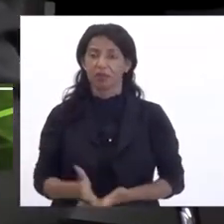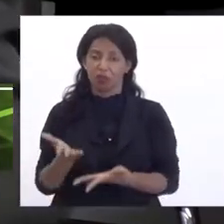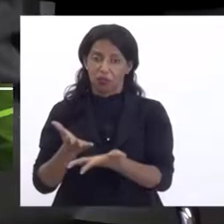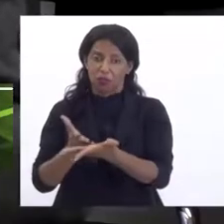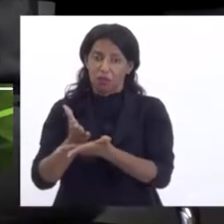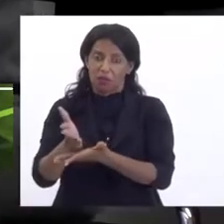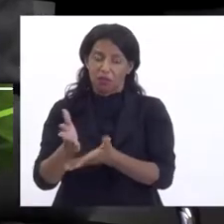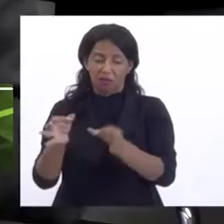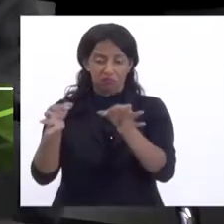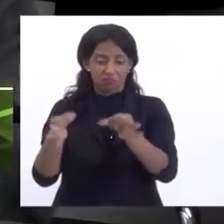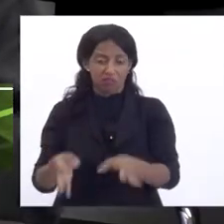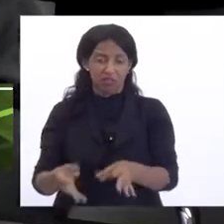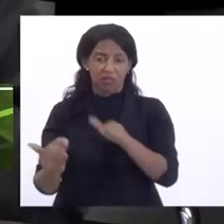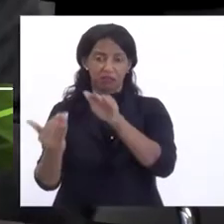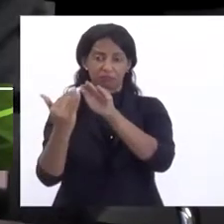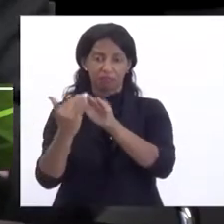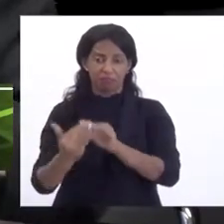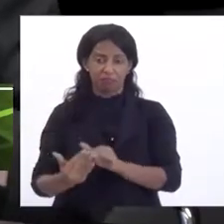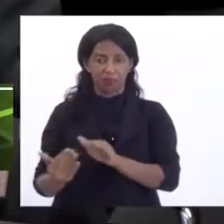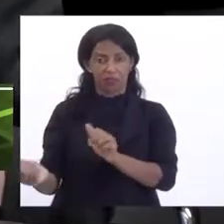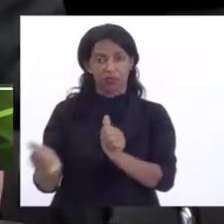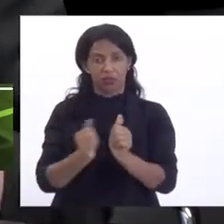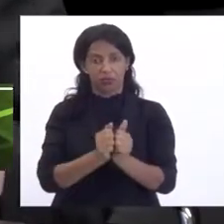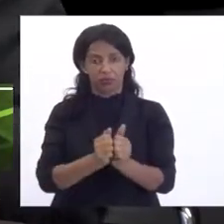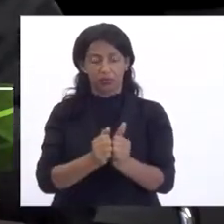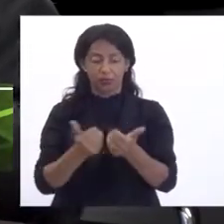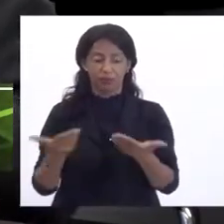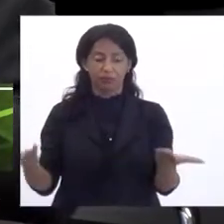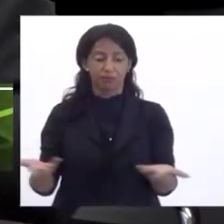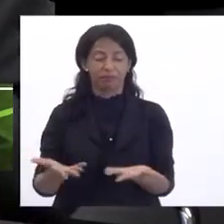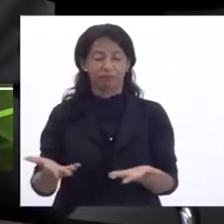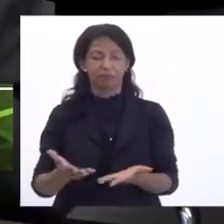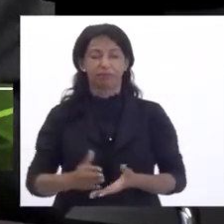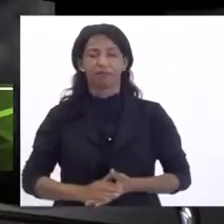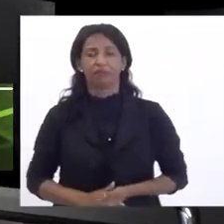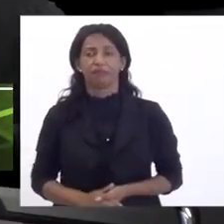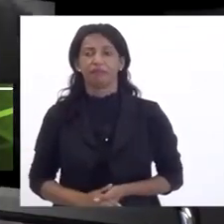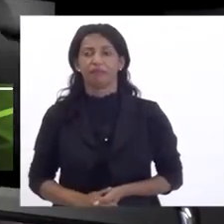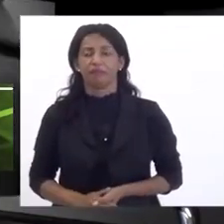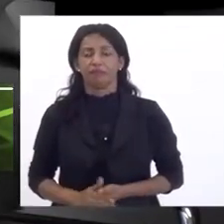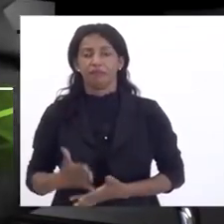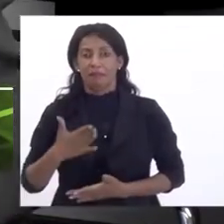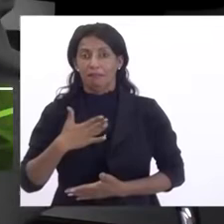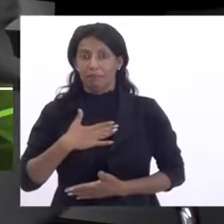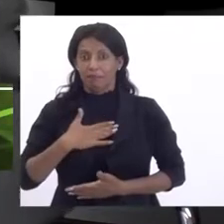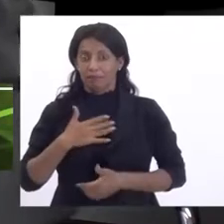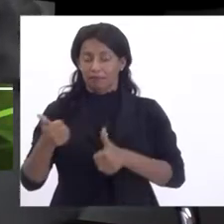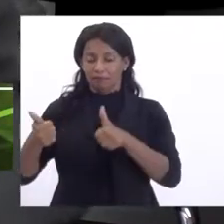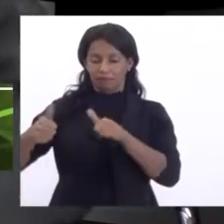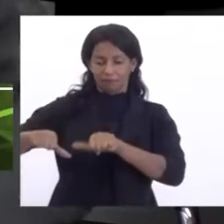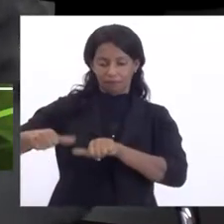aprovado exatamente ser tudo junto, não é? Agora, a minha análise,